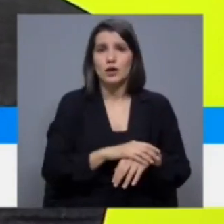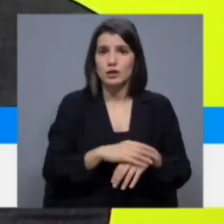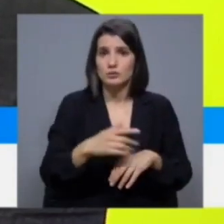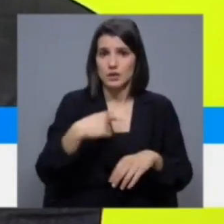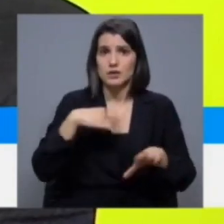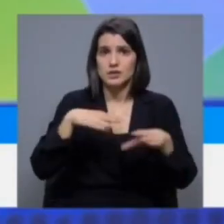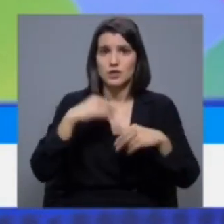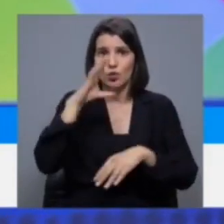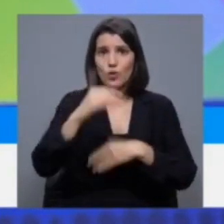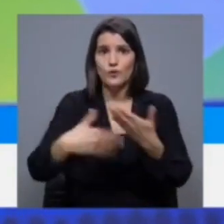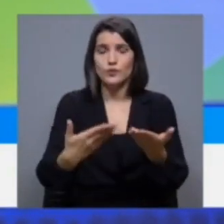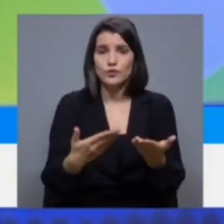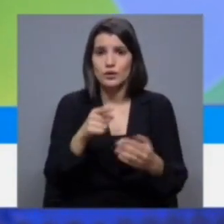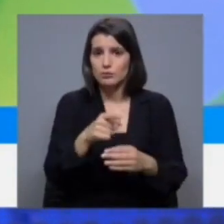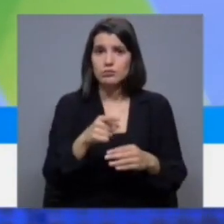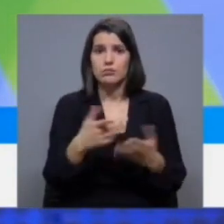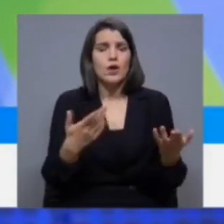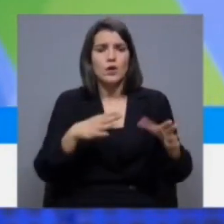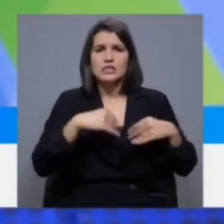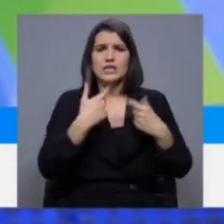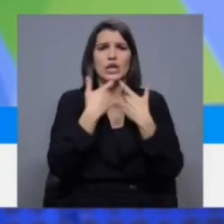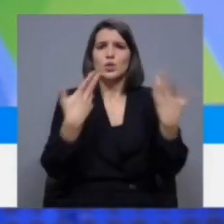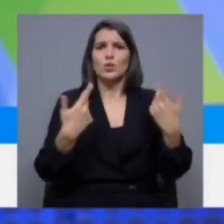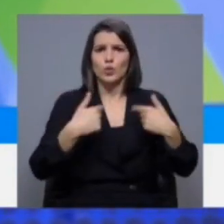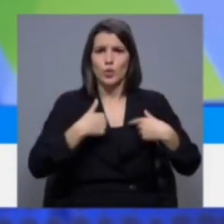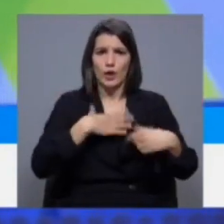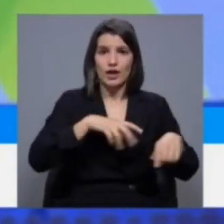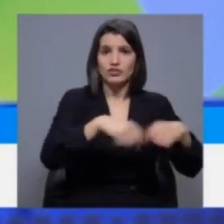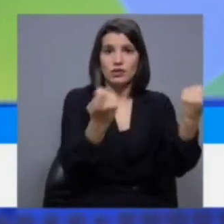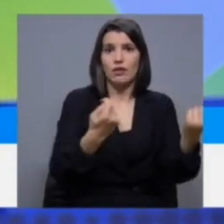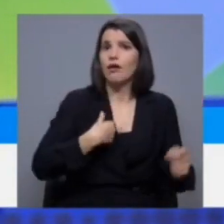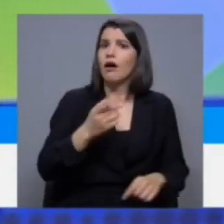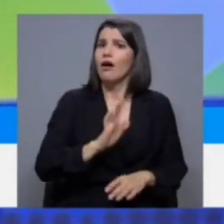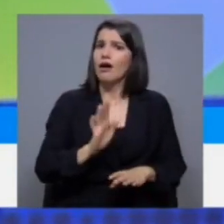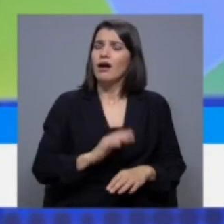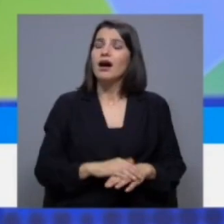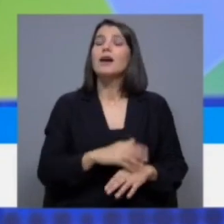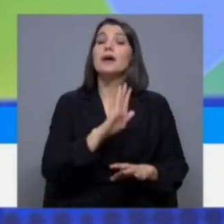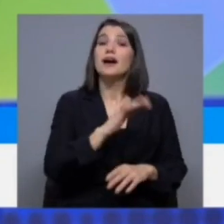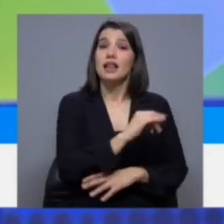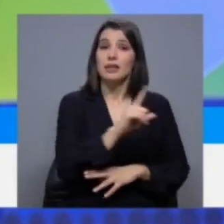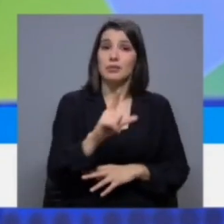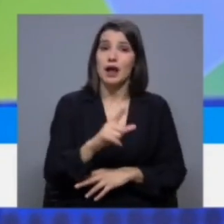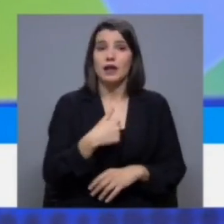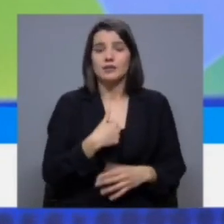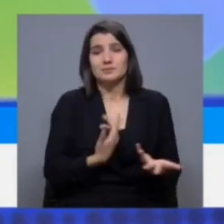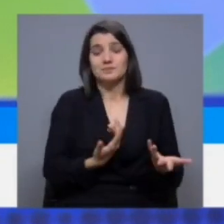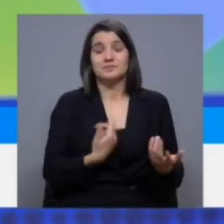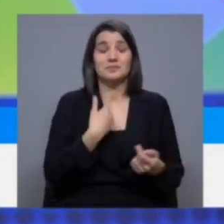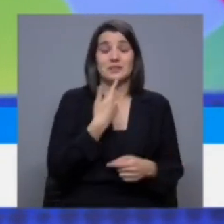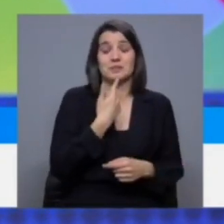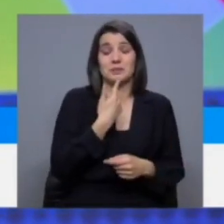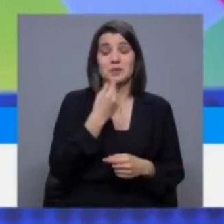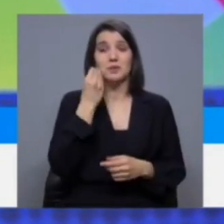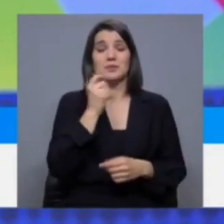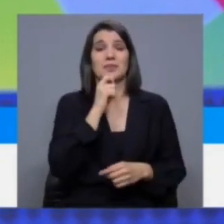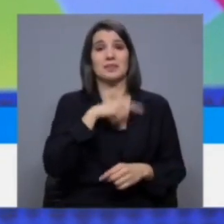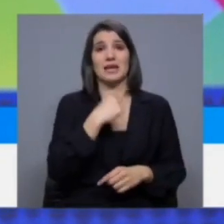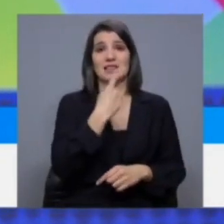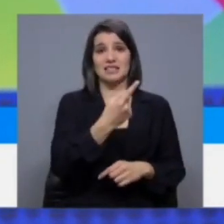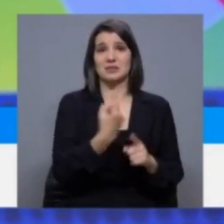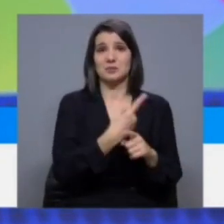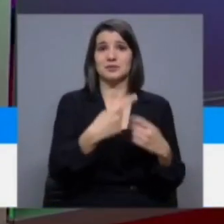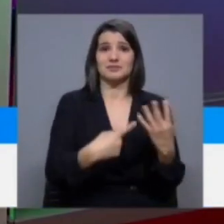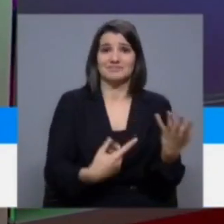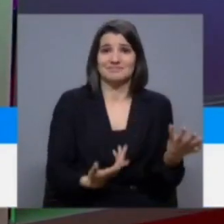tá ficando forte mistura mesmo sei porque elas sempre são a destrutiva agora é a incrível Liberal custa um pouco perceber como é que é capaz de